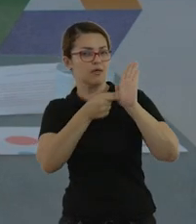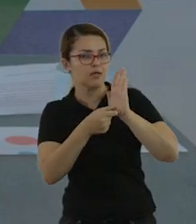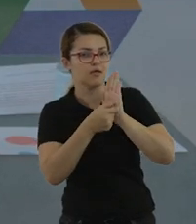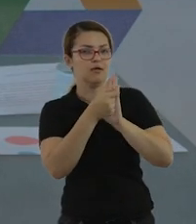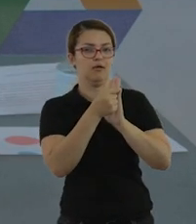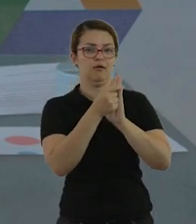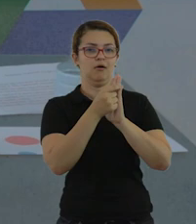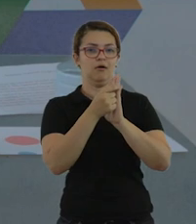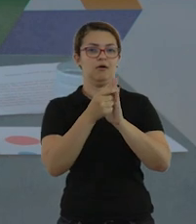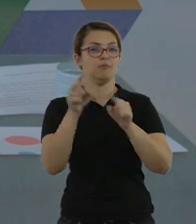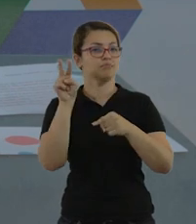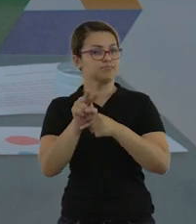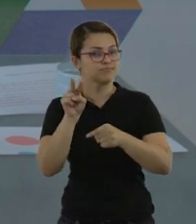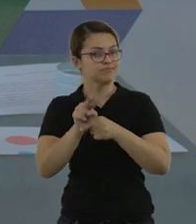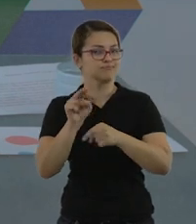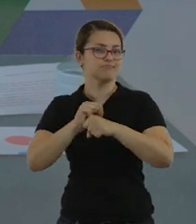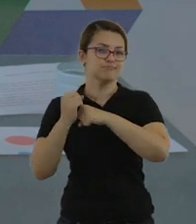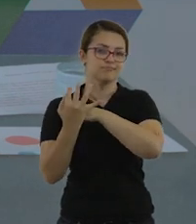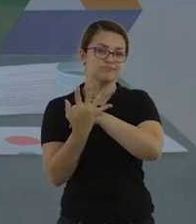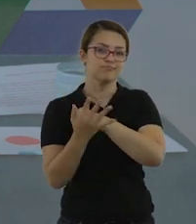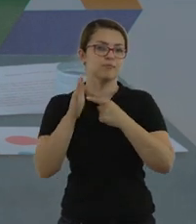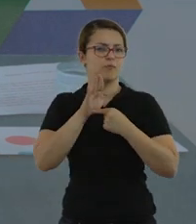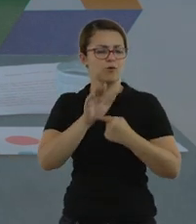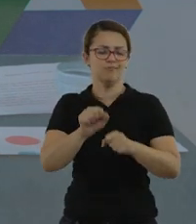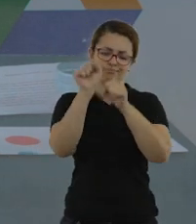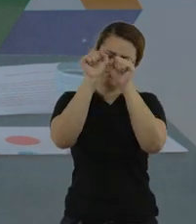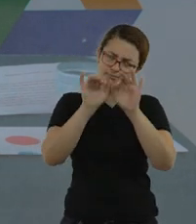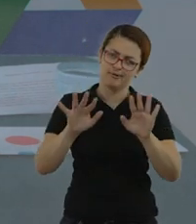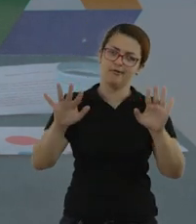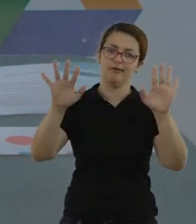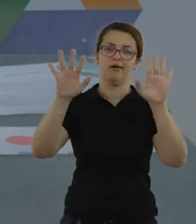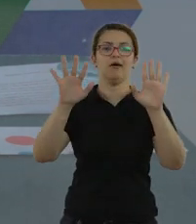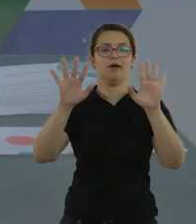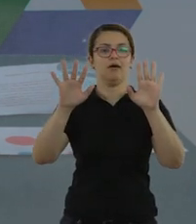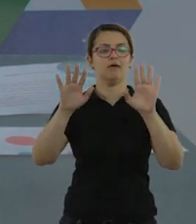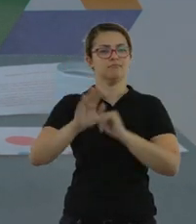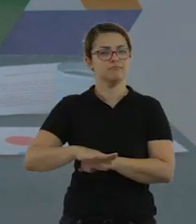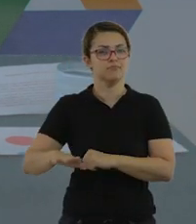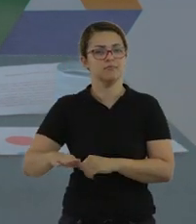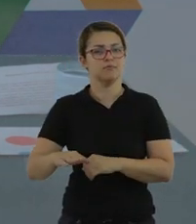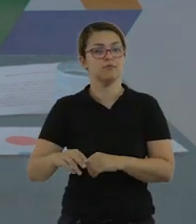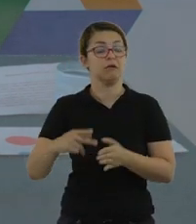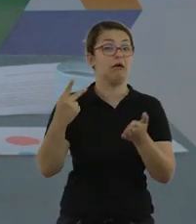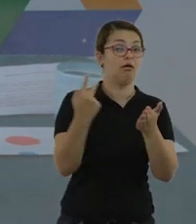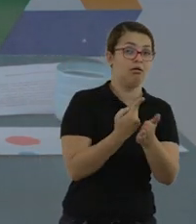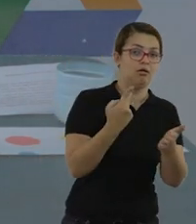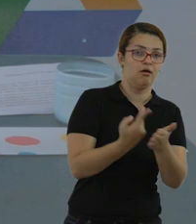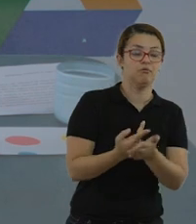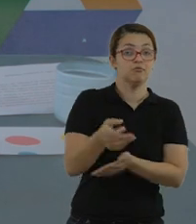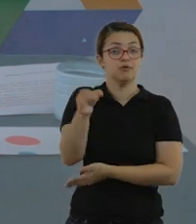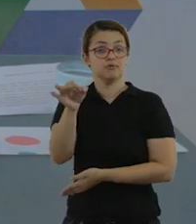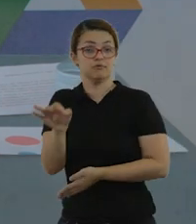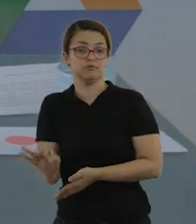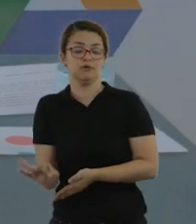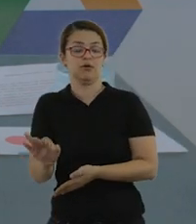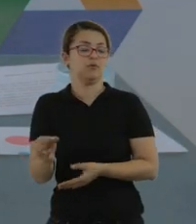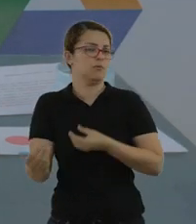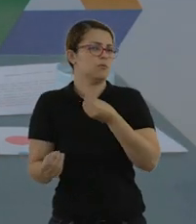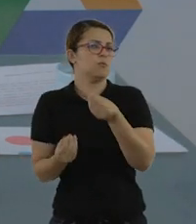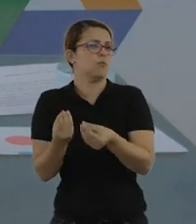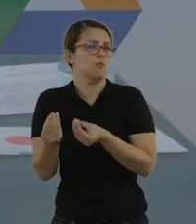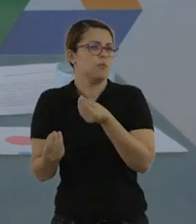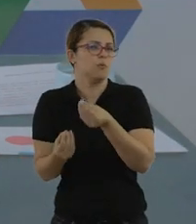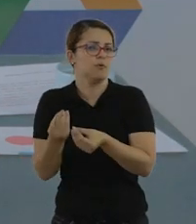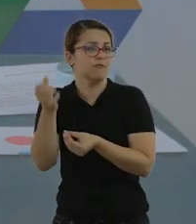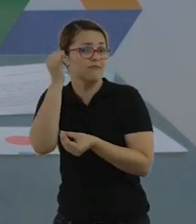tabuleiro é a Covid-19. Ele apresenta de uma forma clara para as crianças ações erradas e ações certas sobre